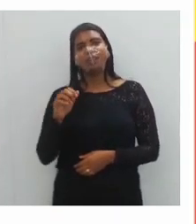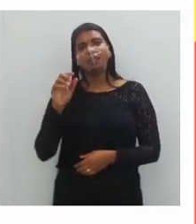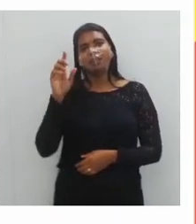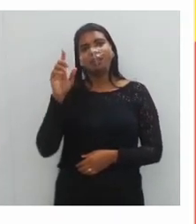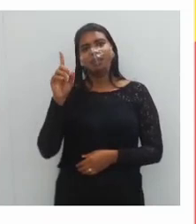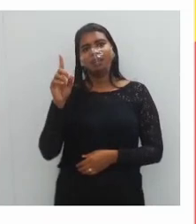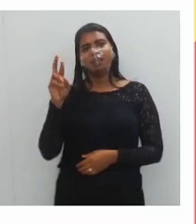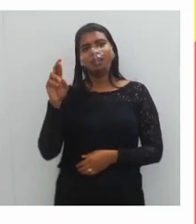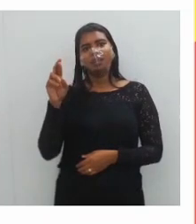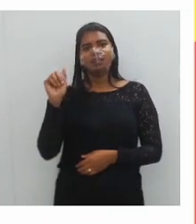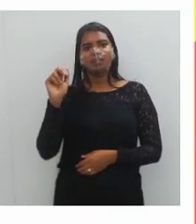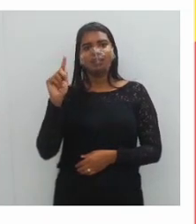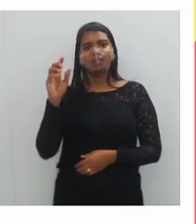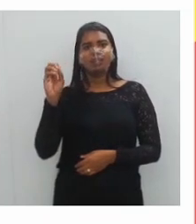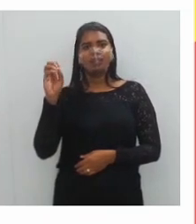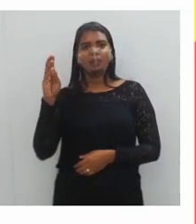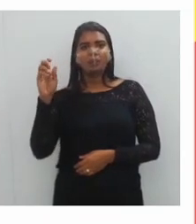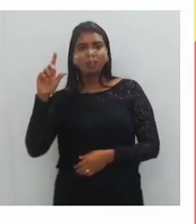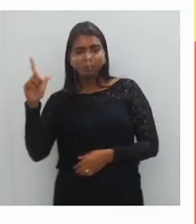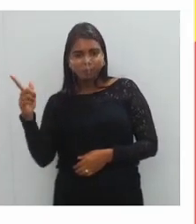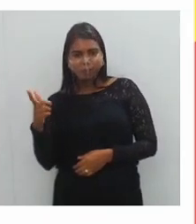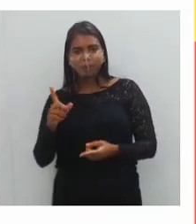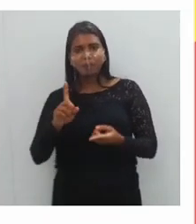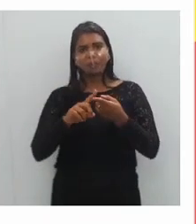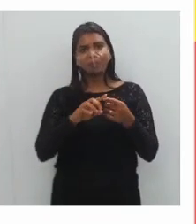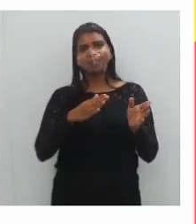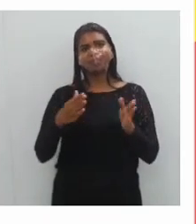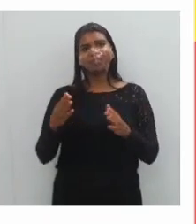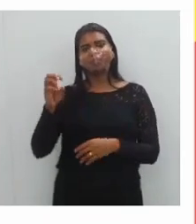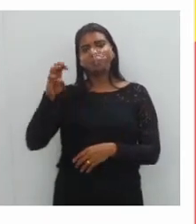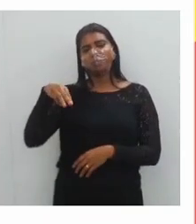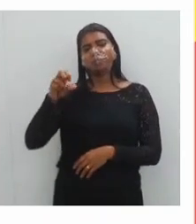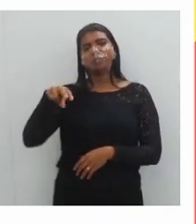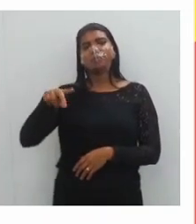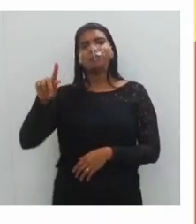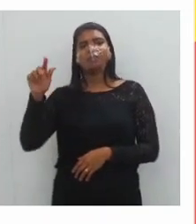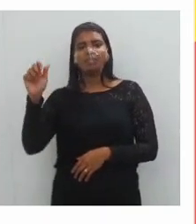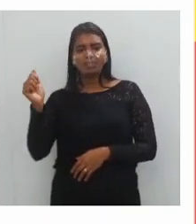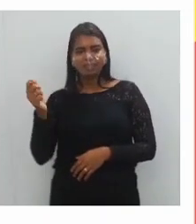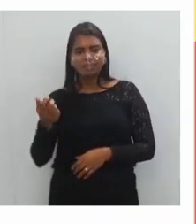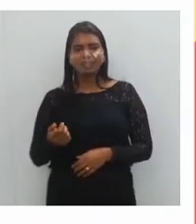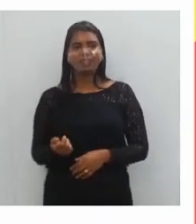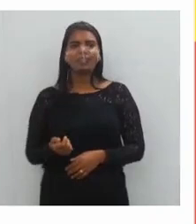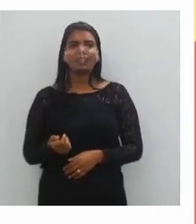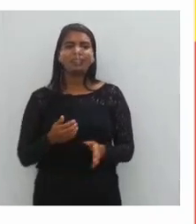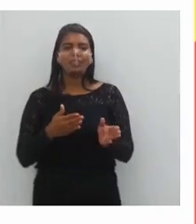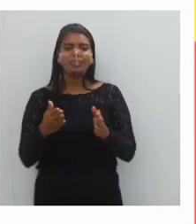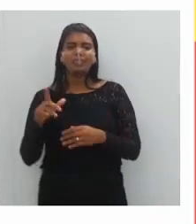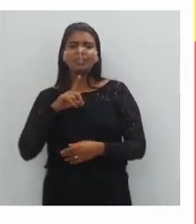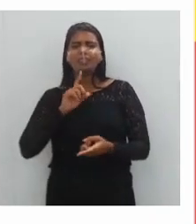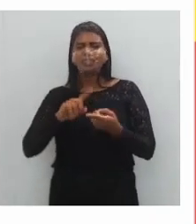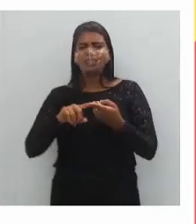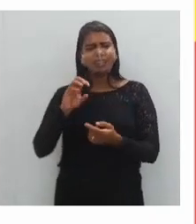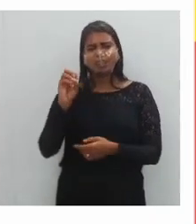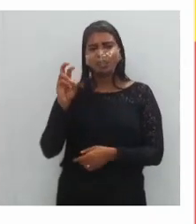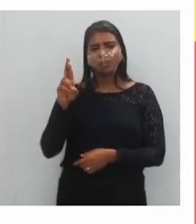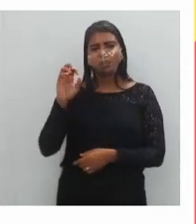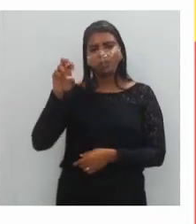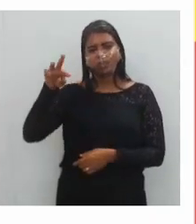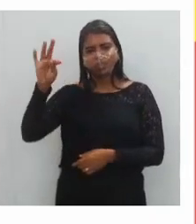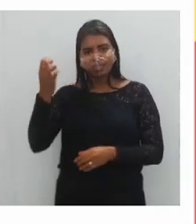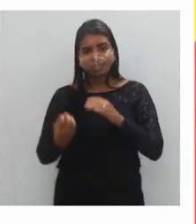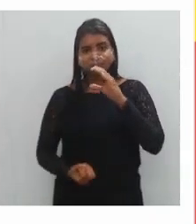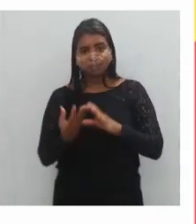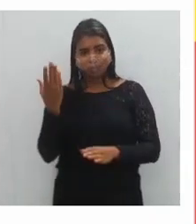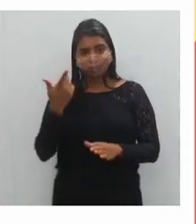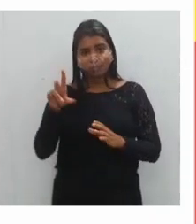temos aí os, né, mangás, né? Que paralelamente lá no Oriente temos o surgimento